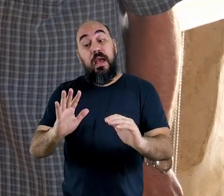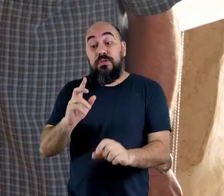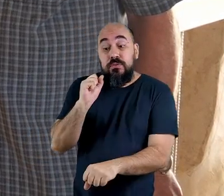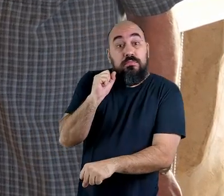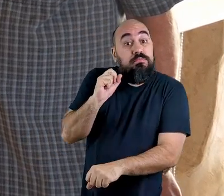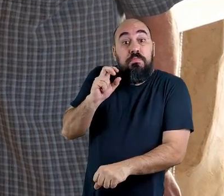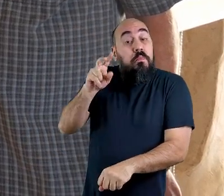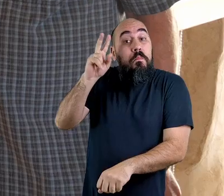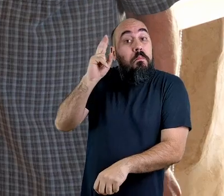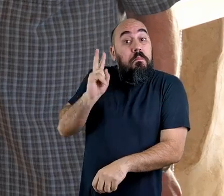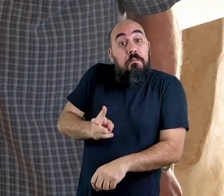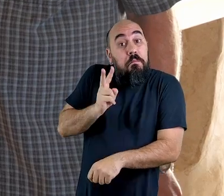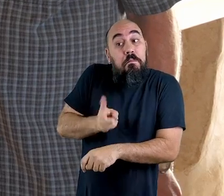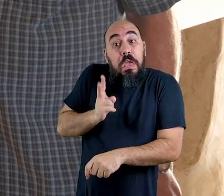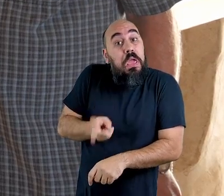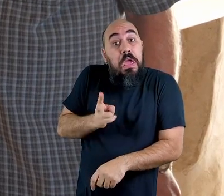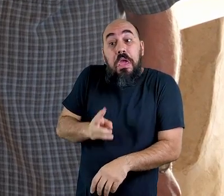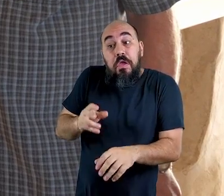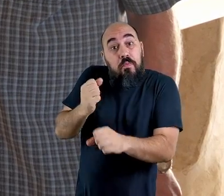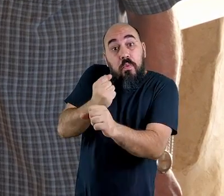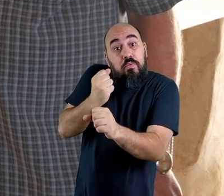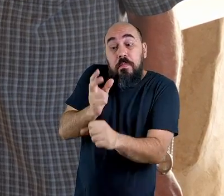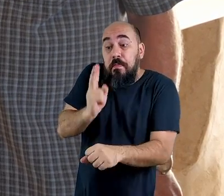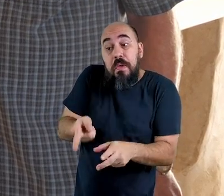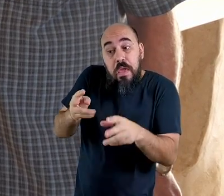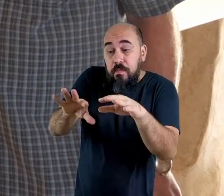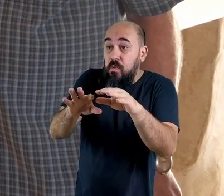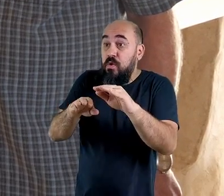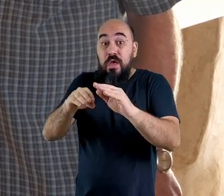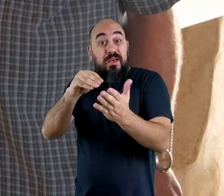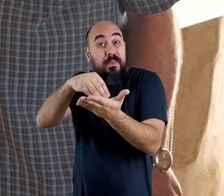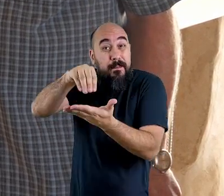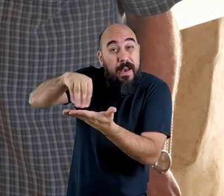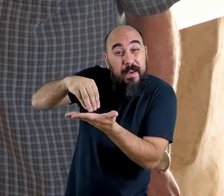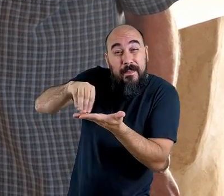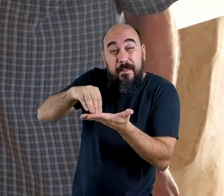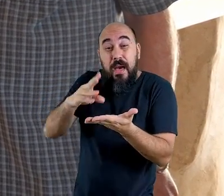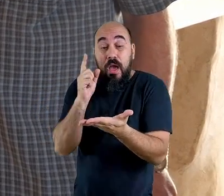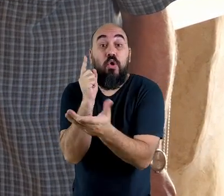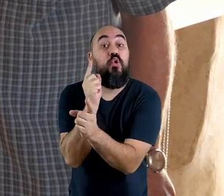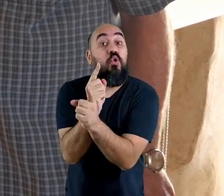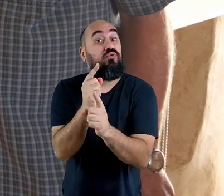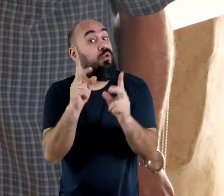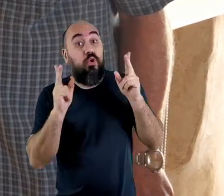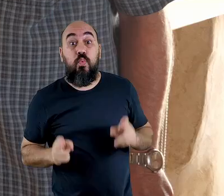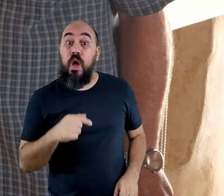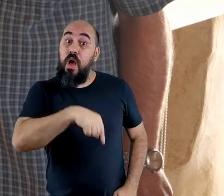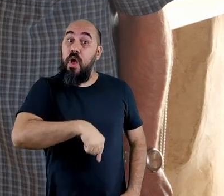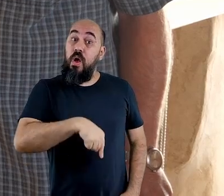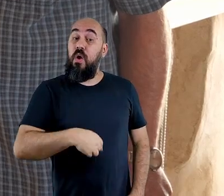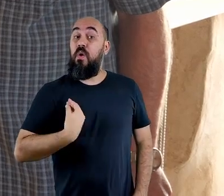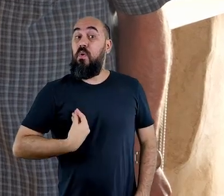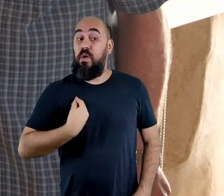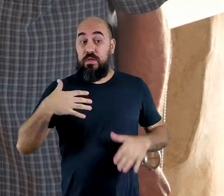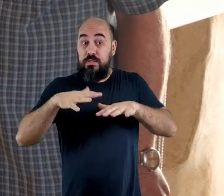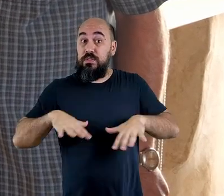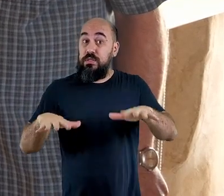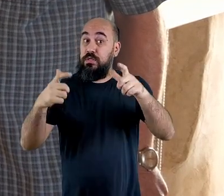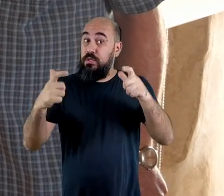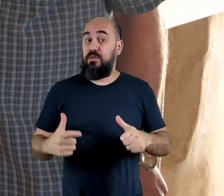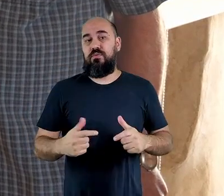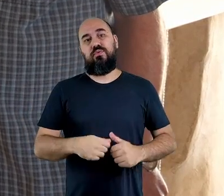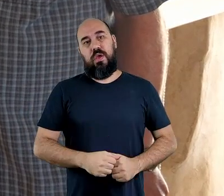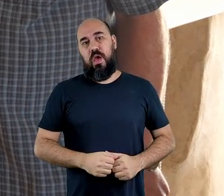cores. No programa Evidências anterior, eu mostrei para vocês um pouco do reboco de Herodes, porque muitas pessoas que vêm visitar